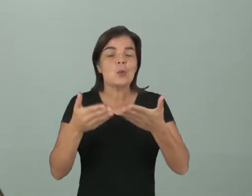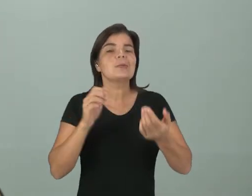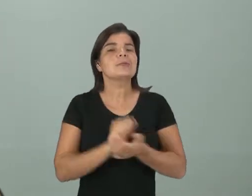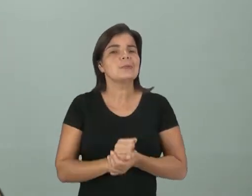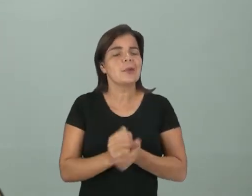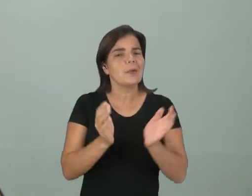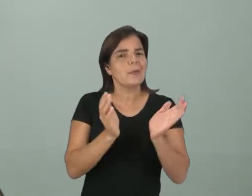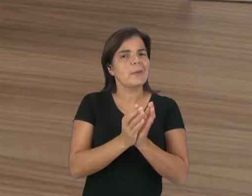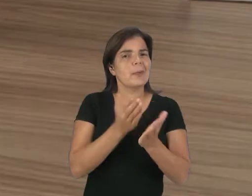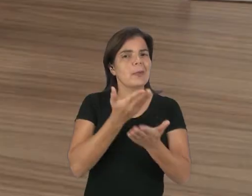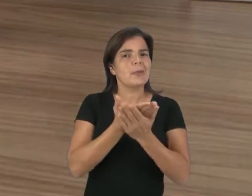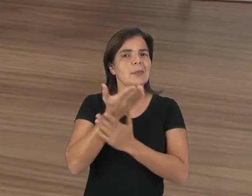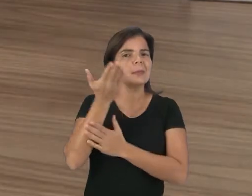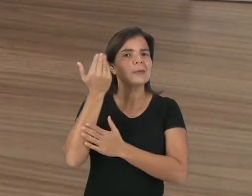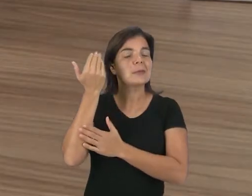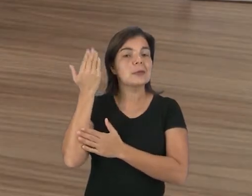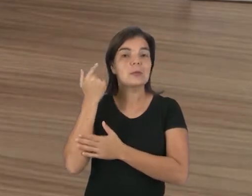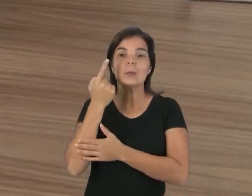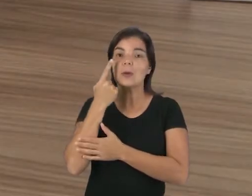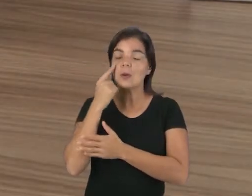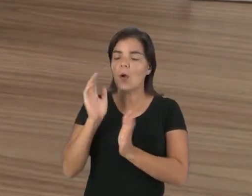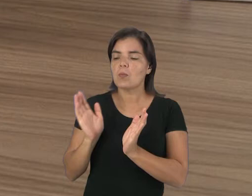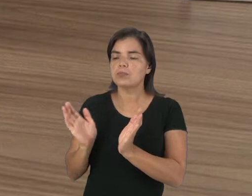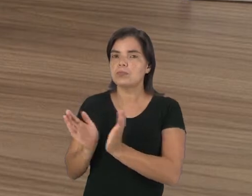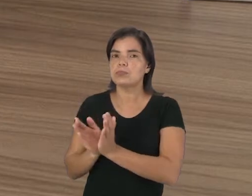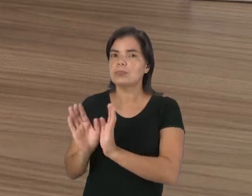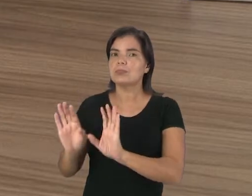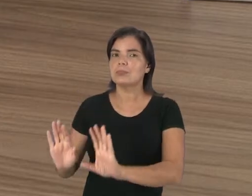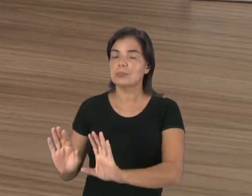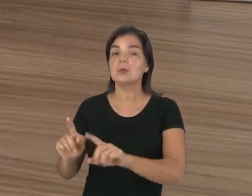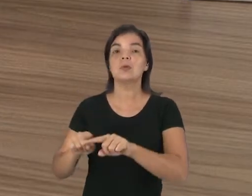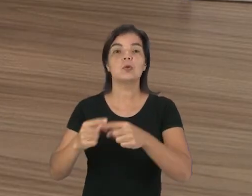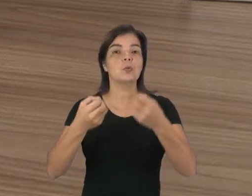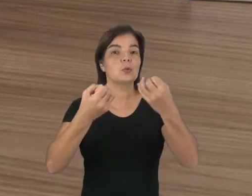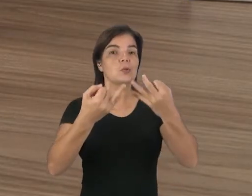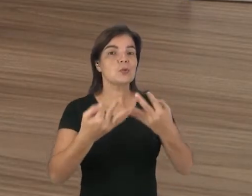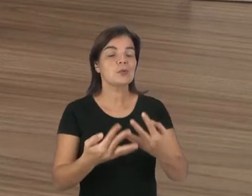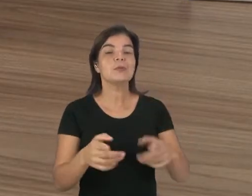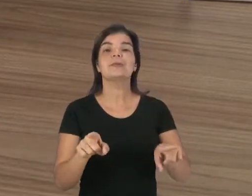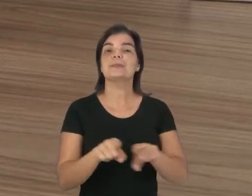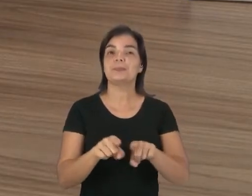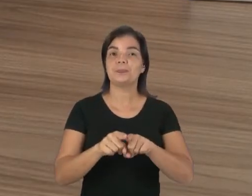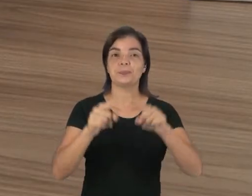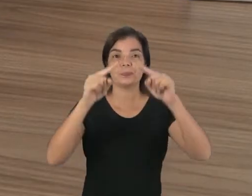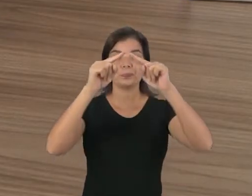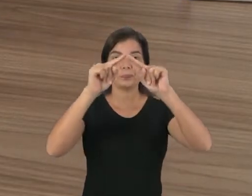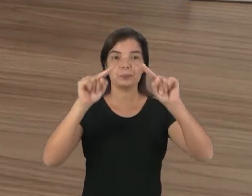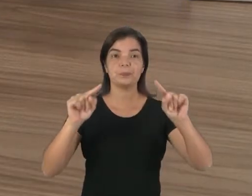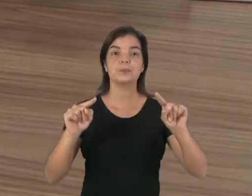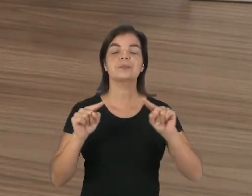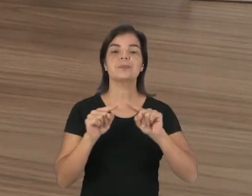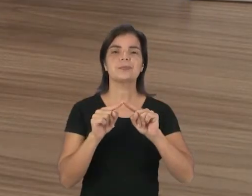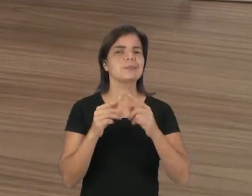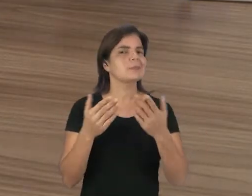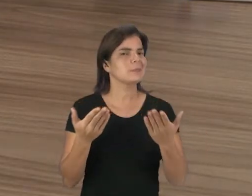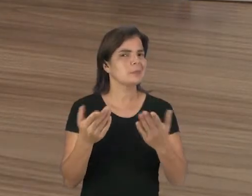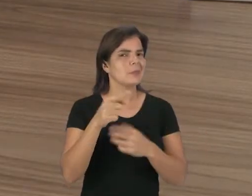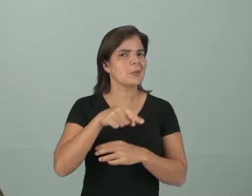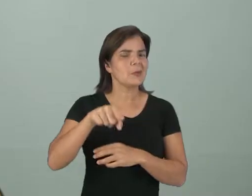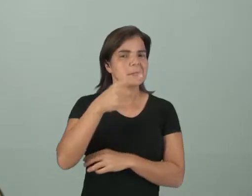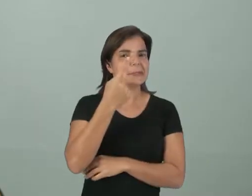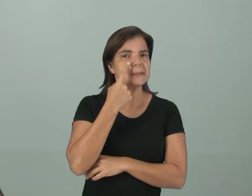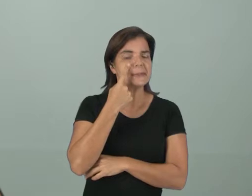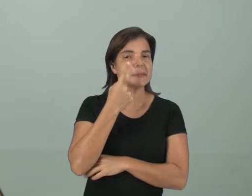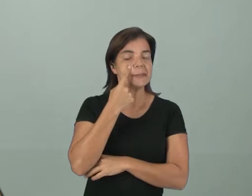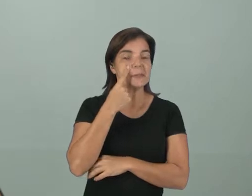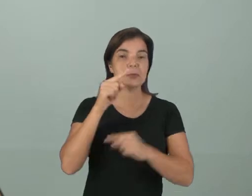nós separamos na aula passada e deixamos ali no cantinho. Falaremos hoje sobre as pirâmides. E aí, vocês já